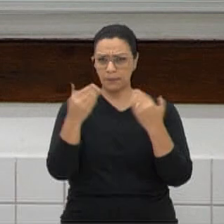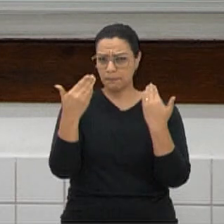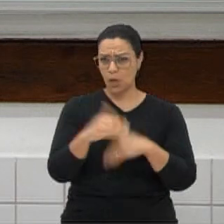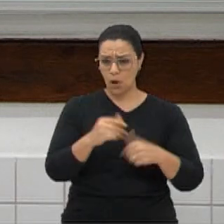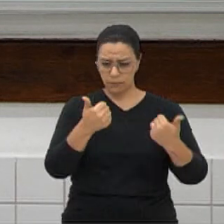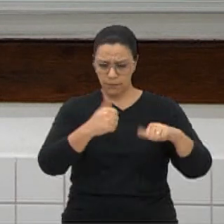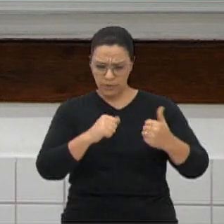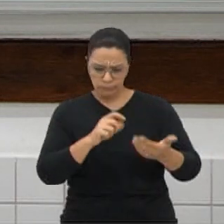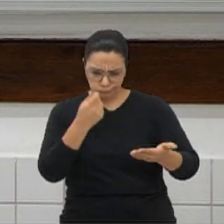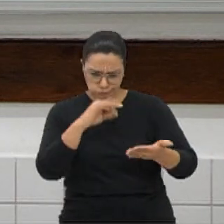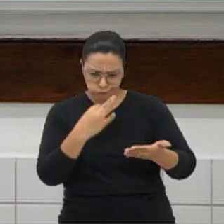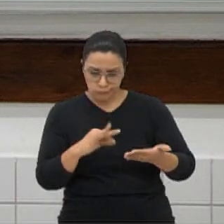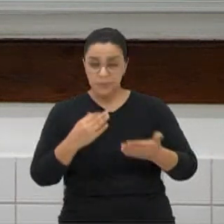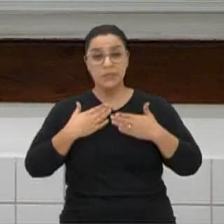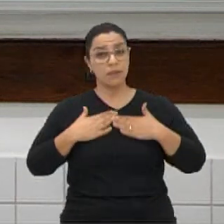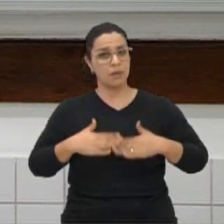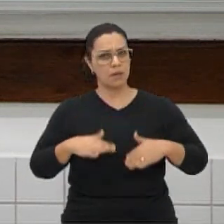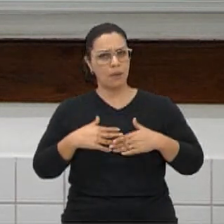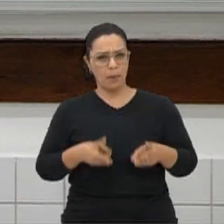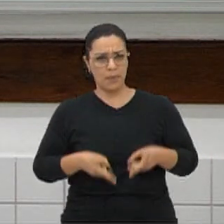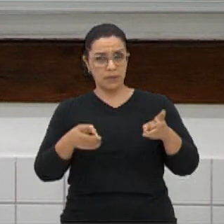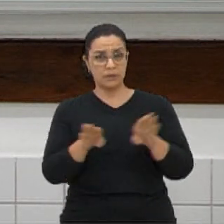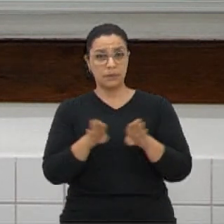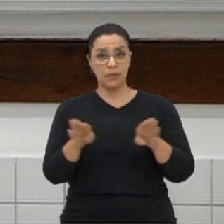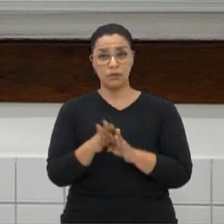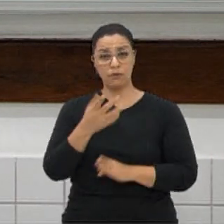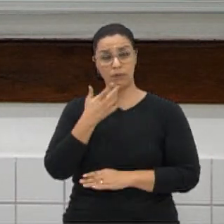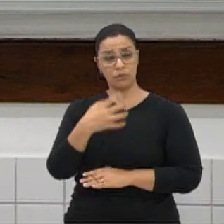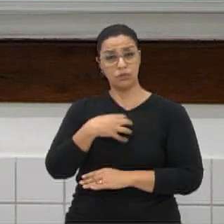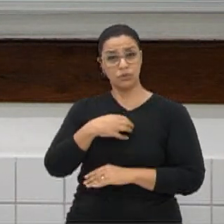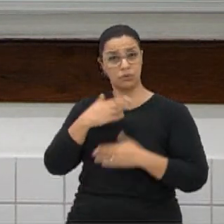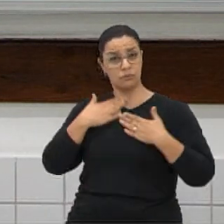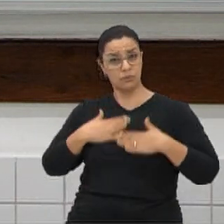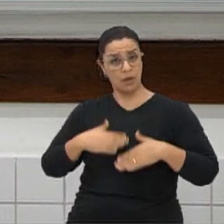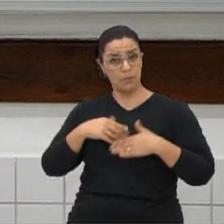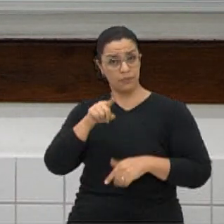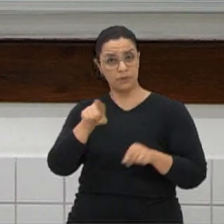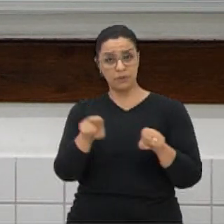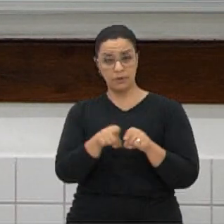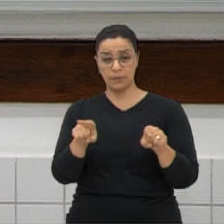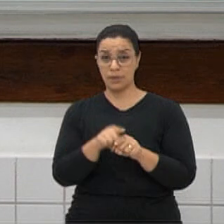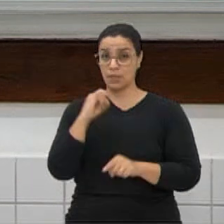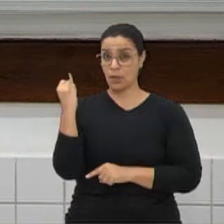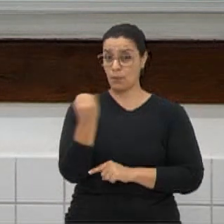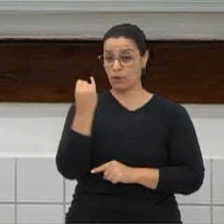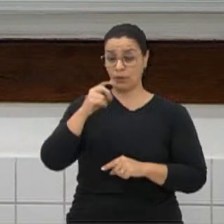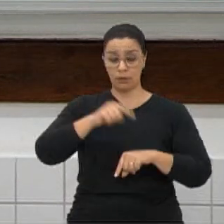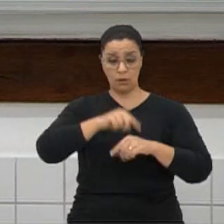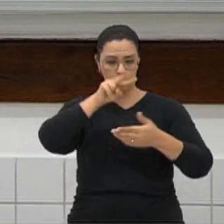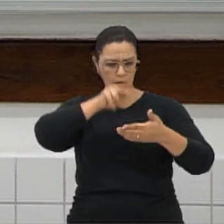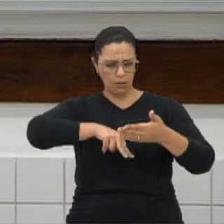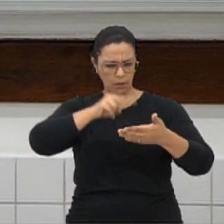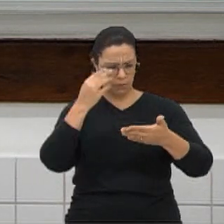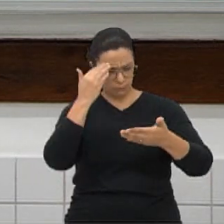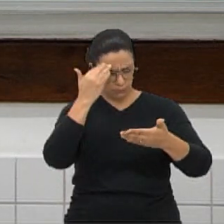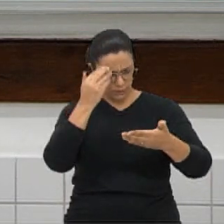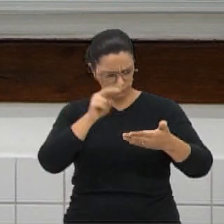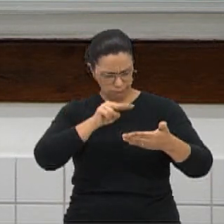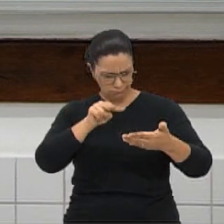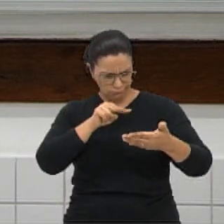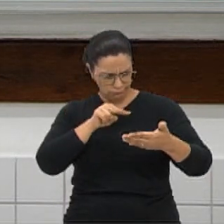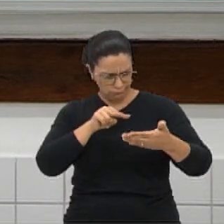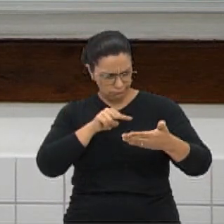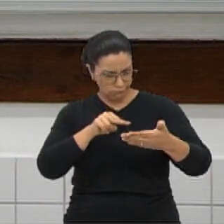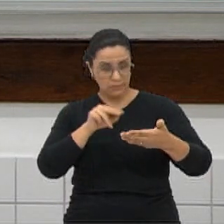uma avaliação? Você ter calma. Perceba que eu estou falando aqui com calma com você, porque é importante na hora da leitura e da interpretação